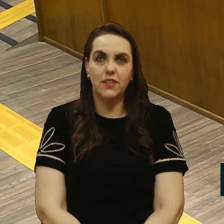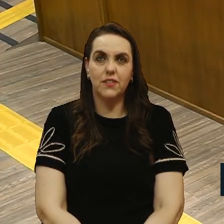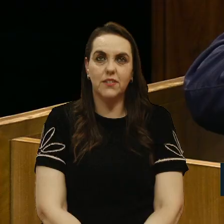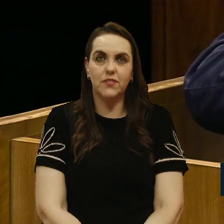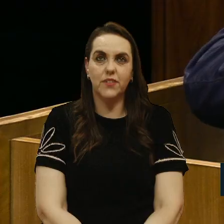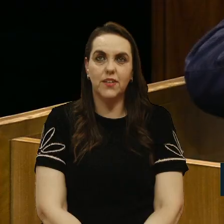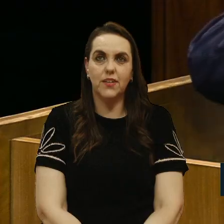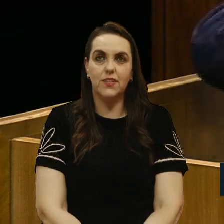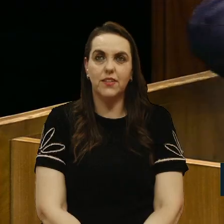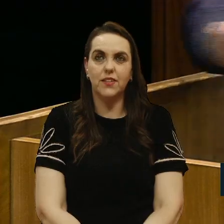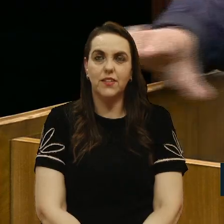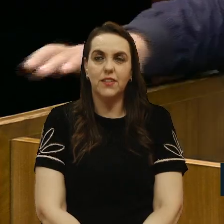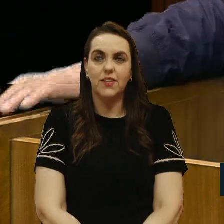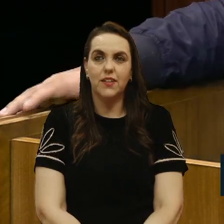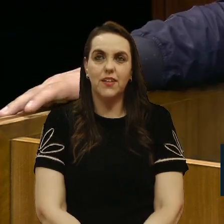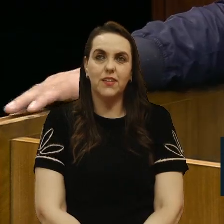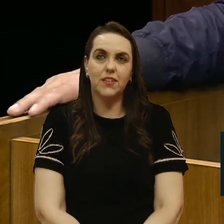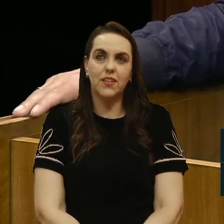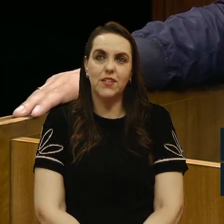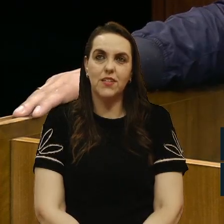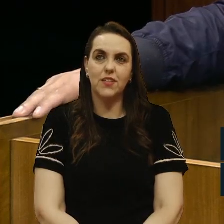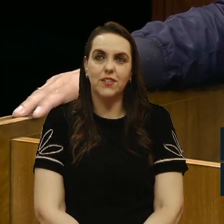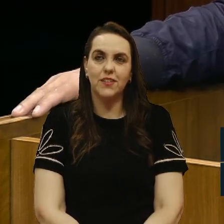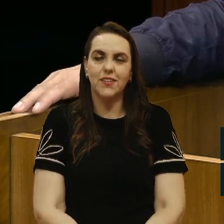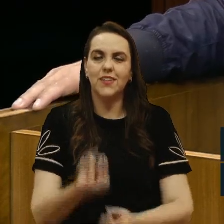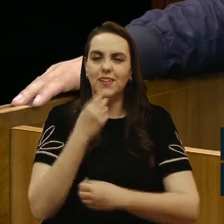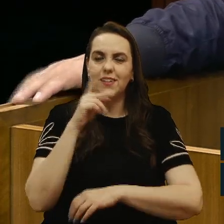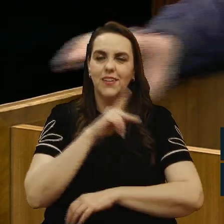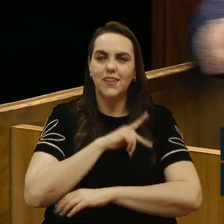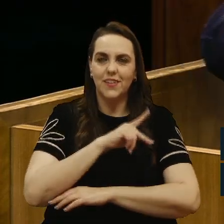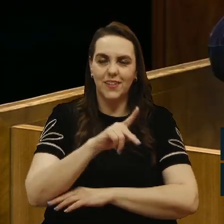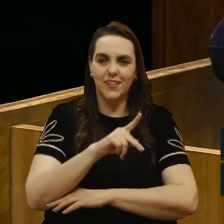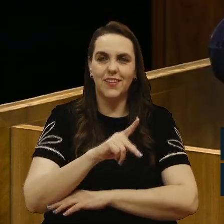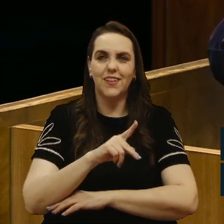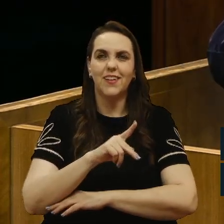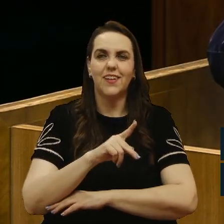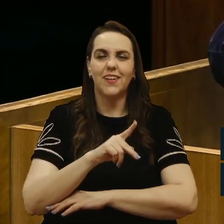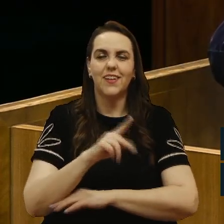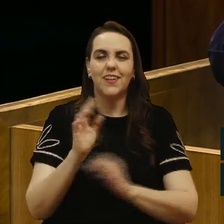Bom dia, presidente, nobres colegas vereadores, vereadoras.